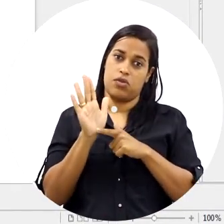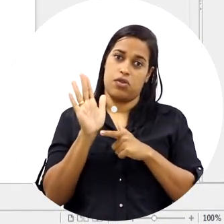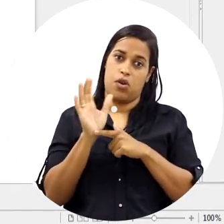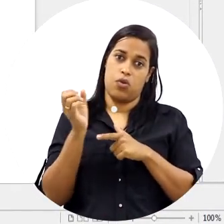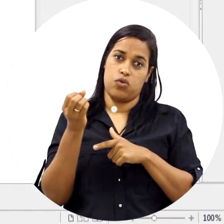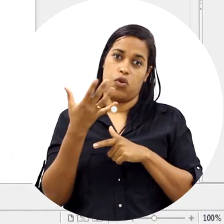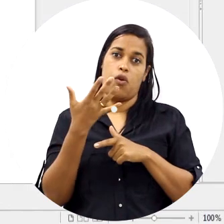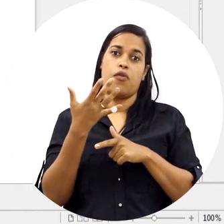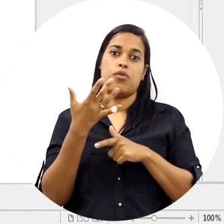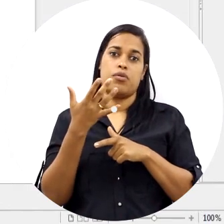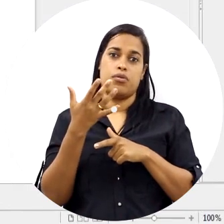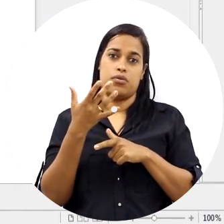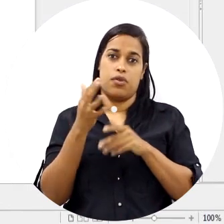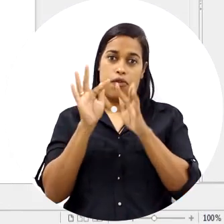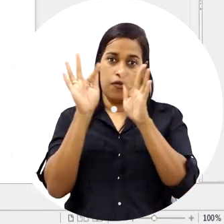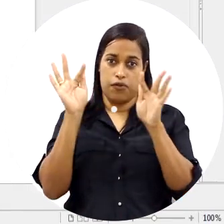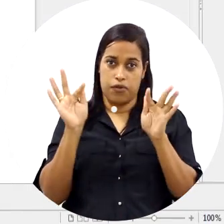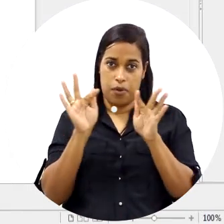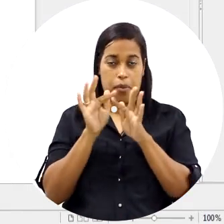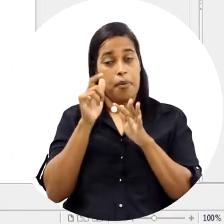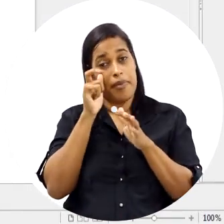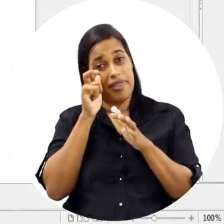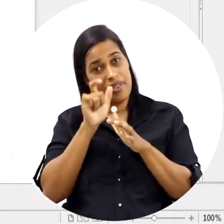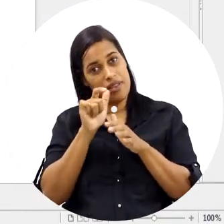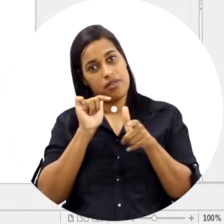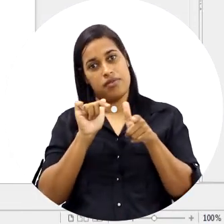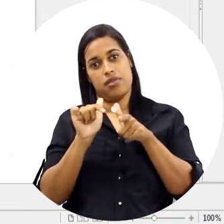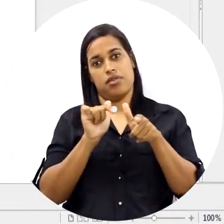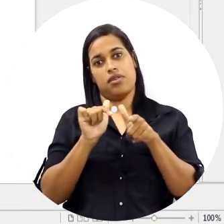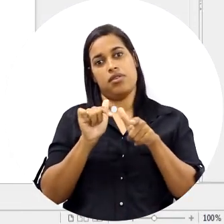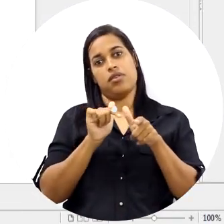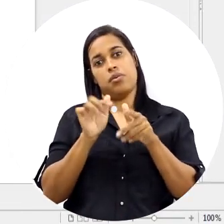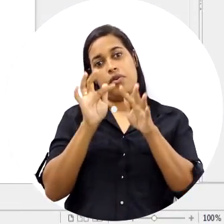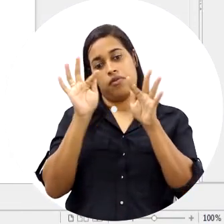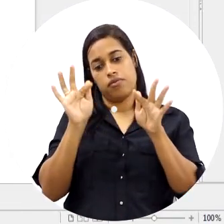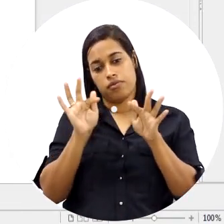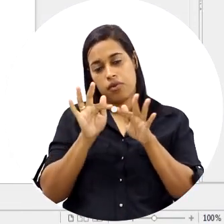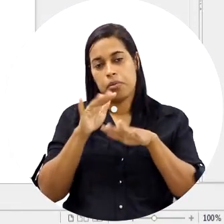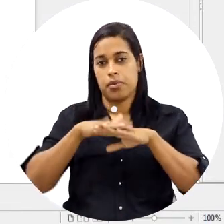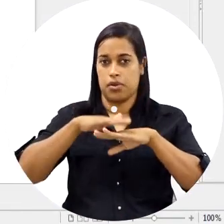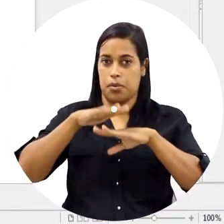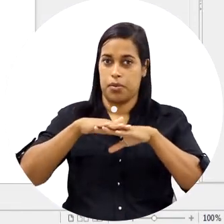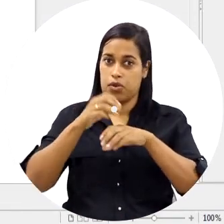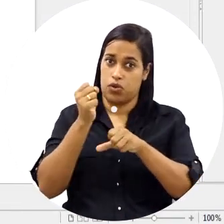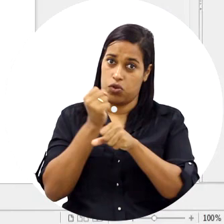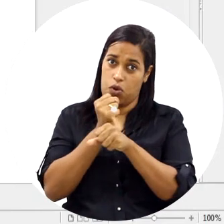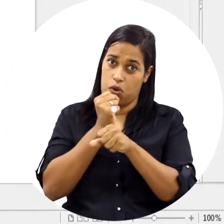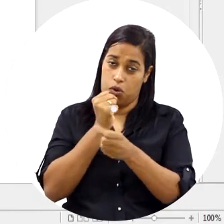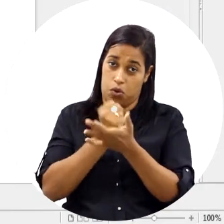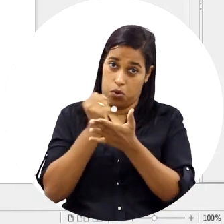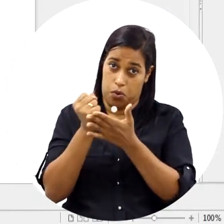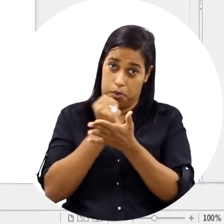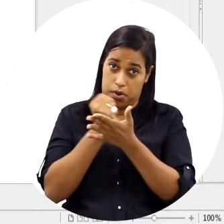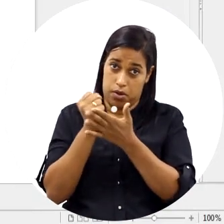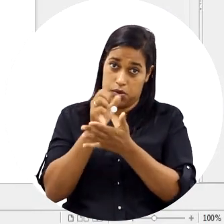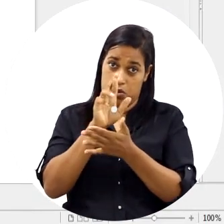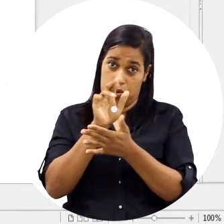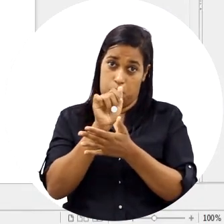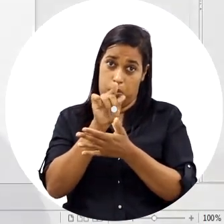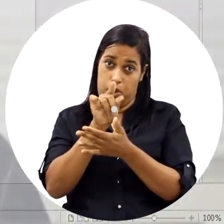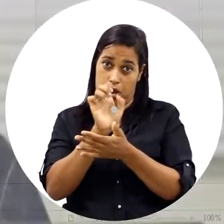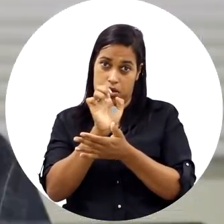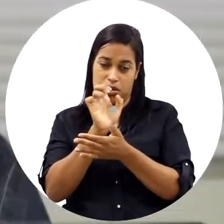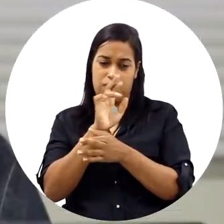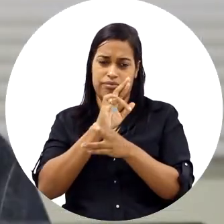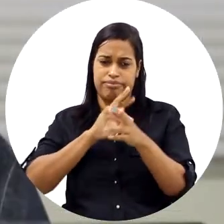botão aqui, que é o relativo à fórmula. Também interessante para quando você está trabalhando com fórmulas matemáticas dentro de um documento do Writer, né? Então,